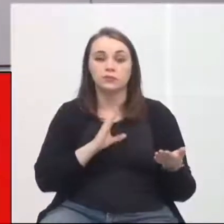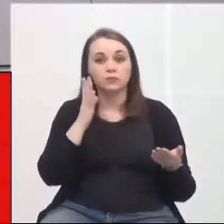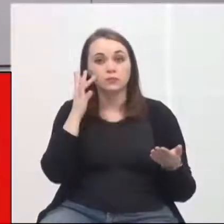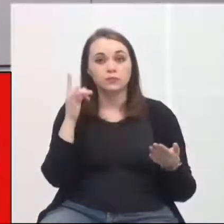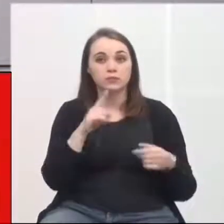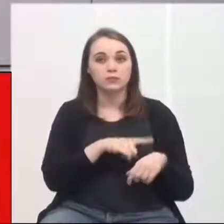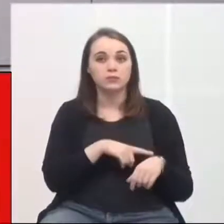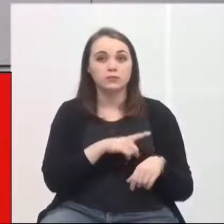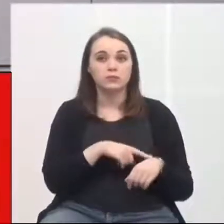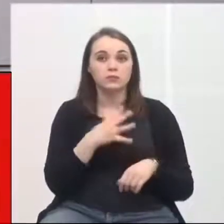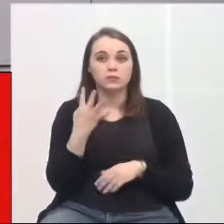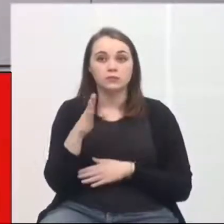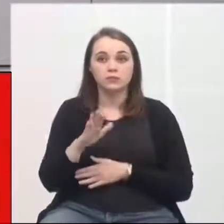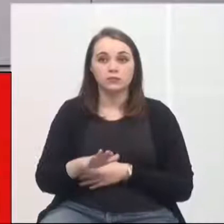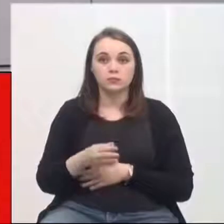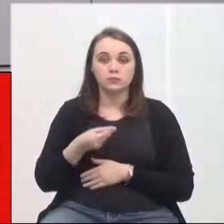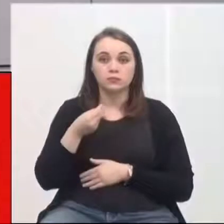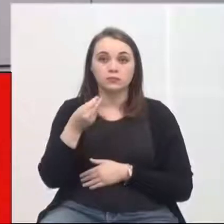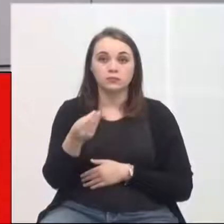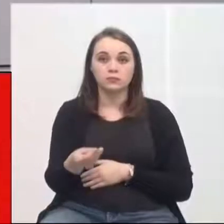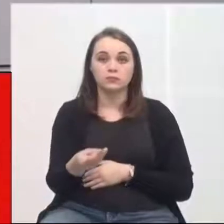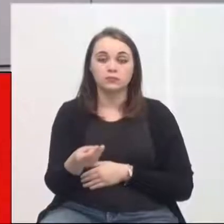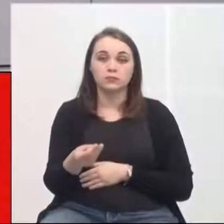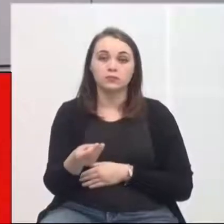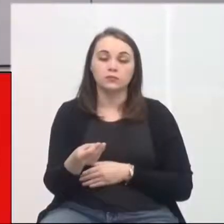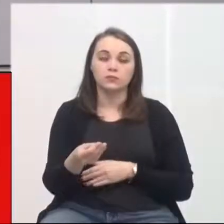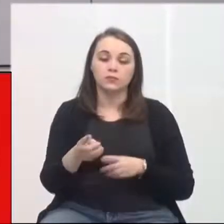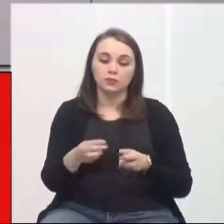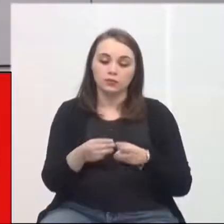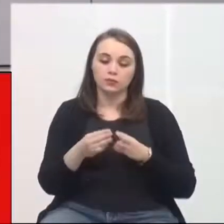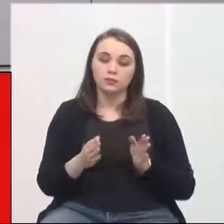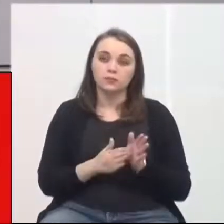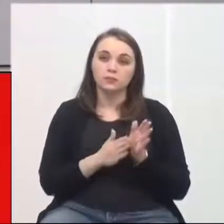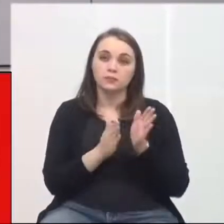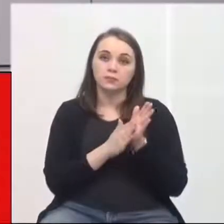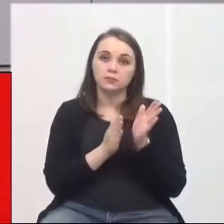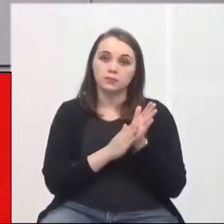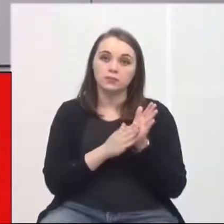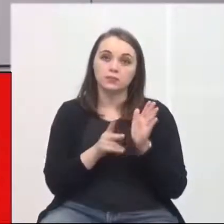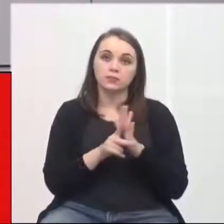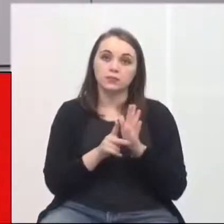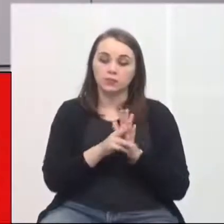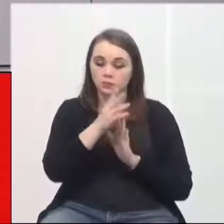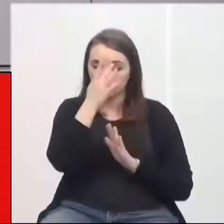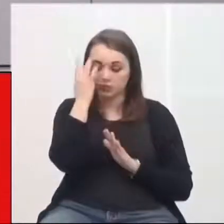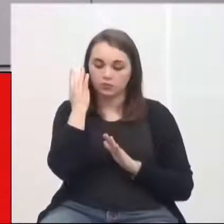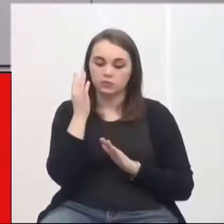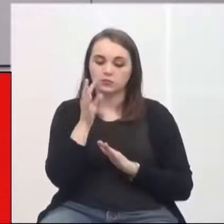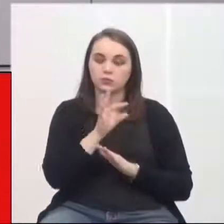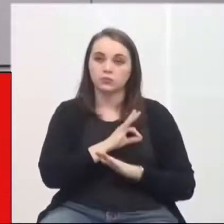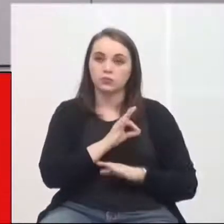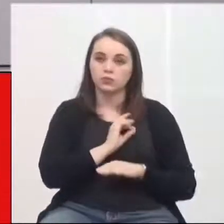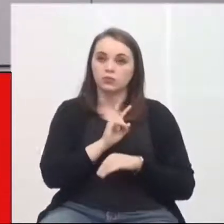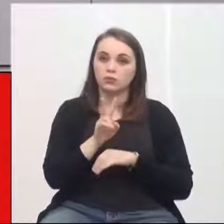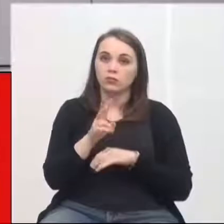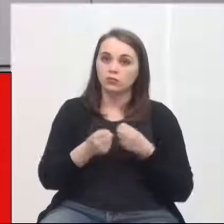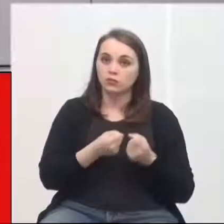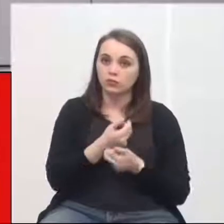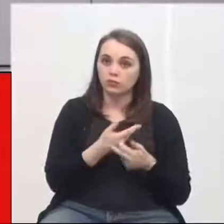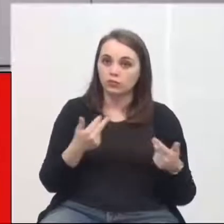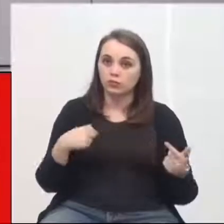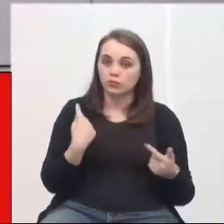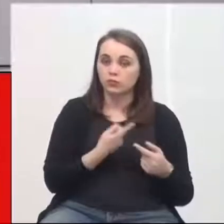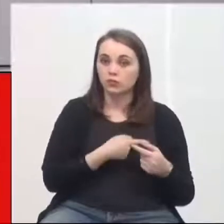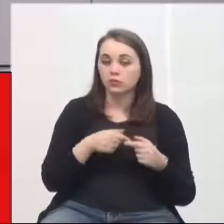às 16 horas a entrega das placas da moção de aplauso para os agentes de trânsito, aproveitando que estamos no